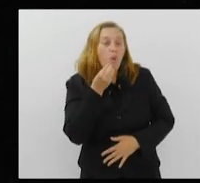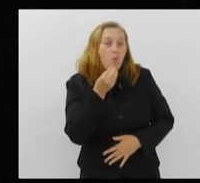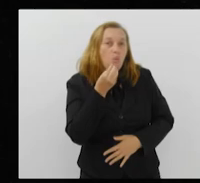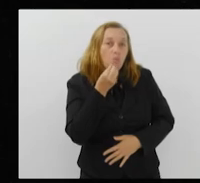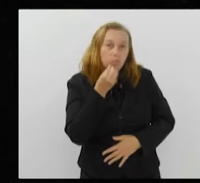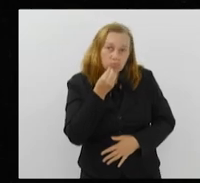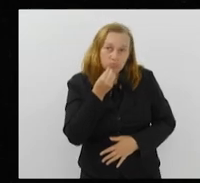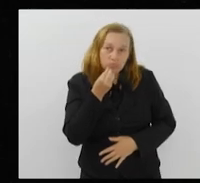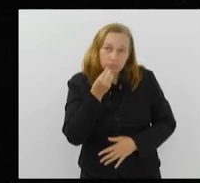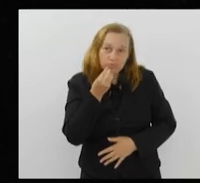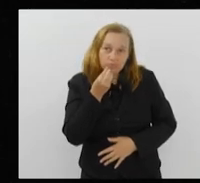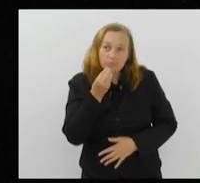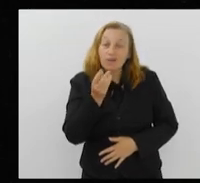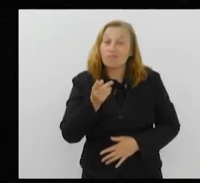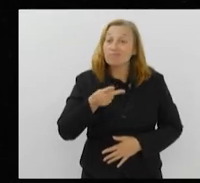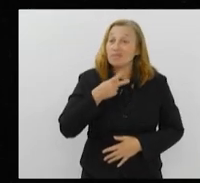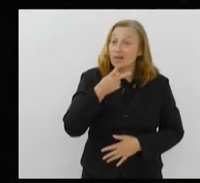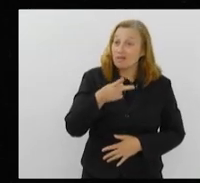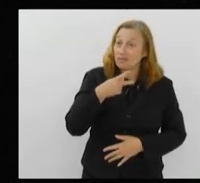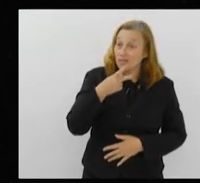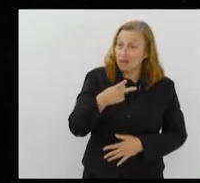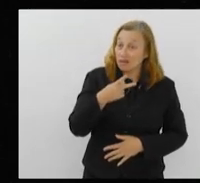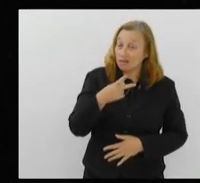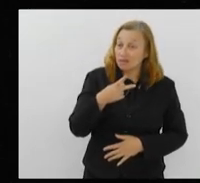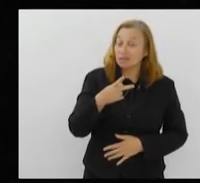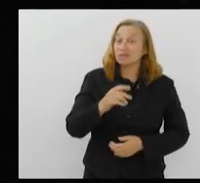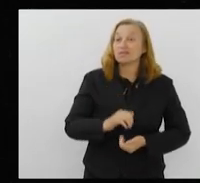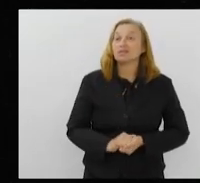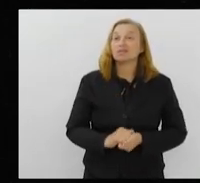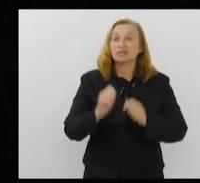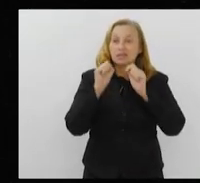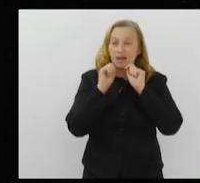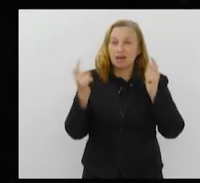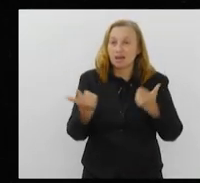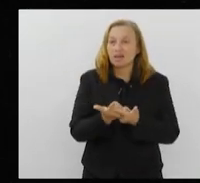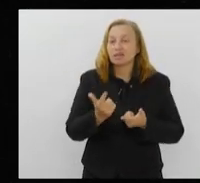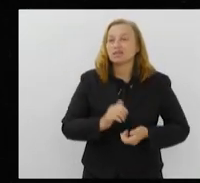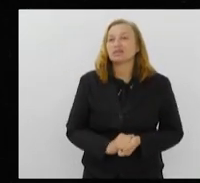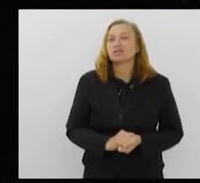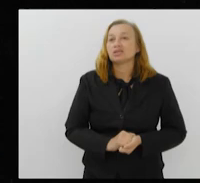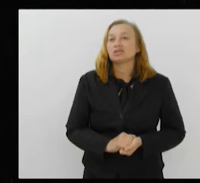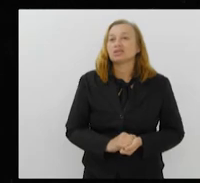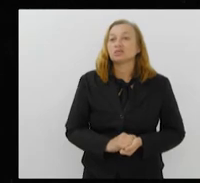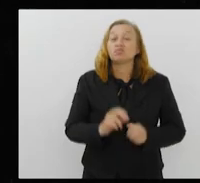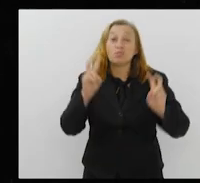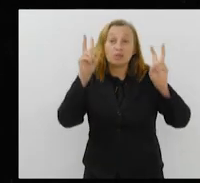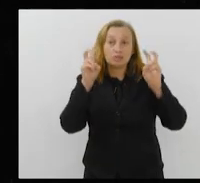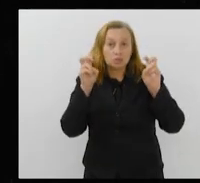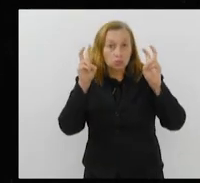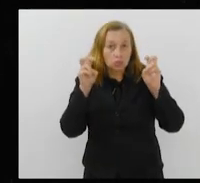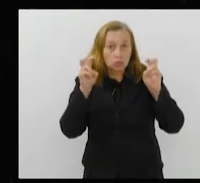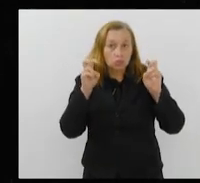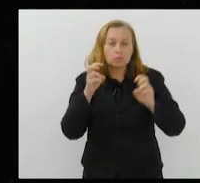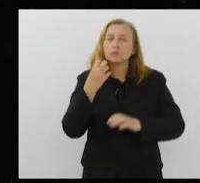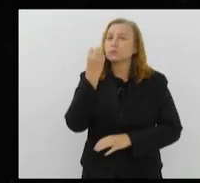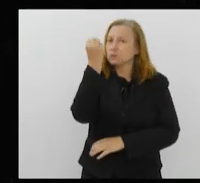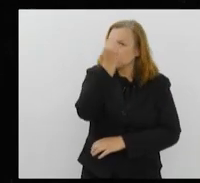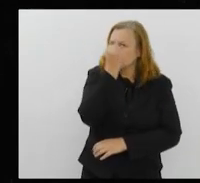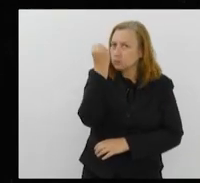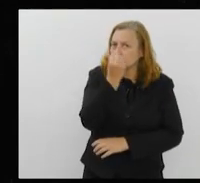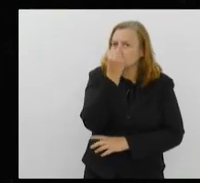oportunidade da fala aqui na Assembleia Legislativa e trazer um assunto muito sério que